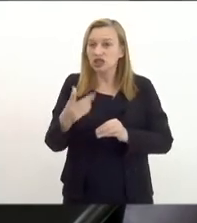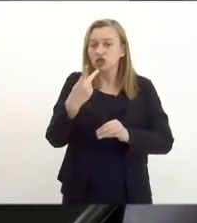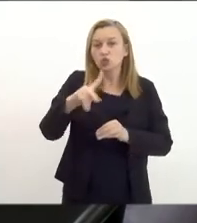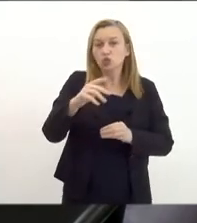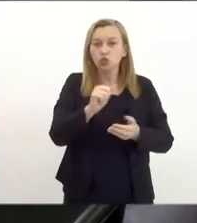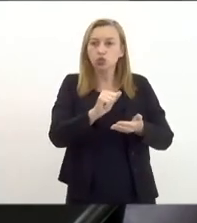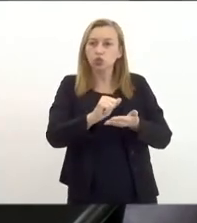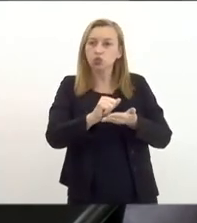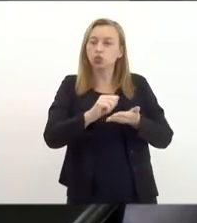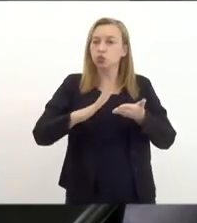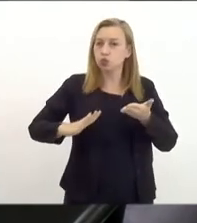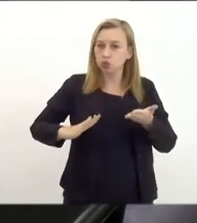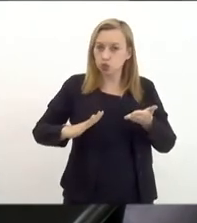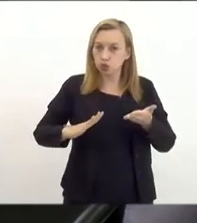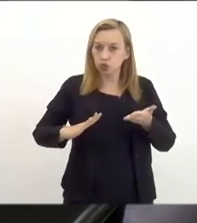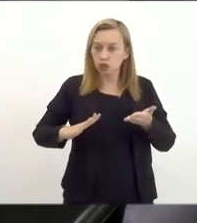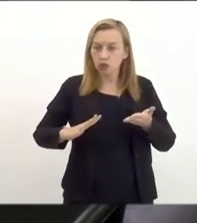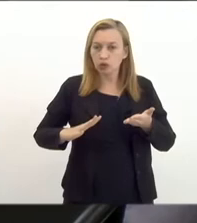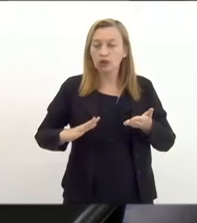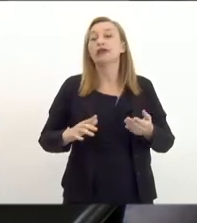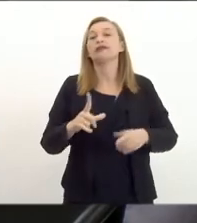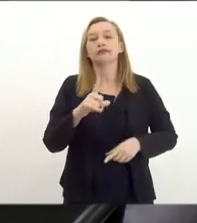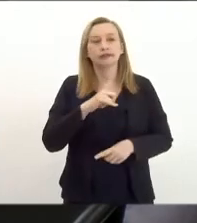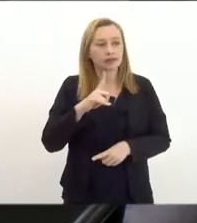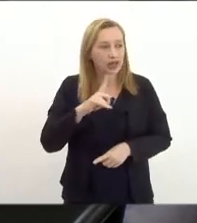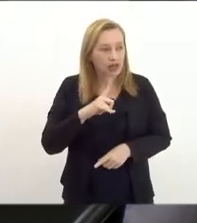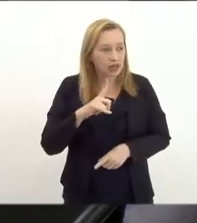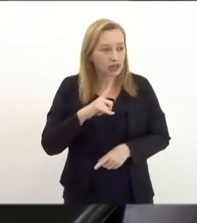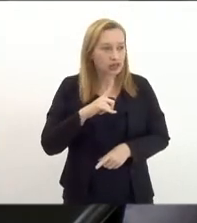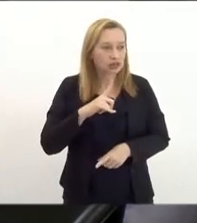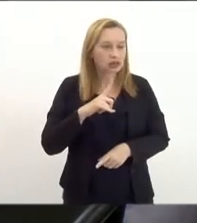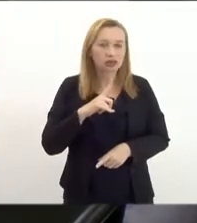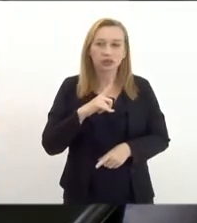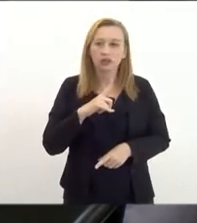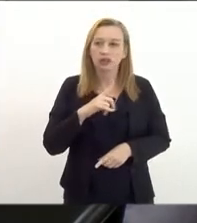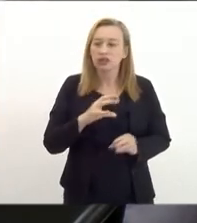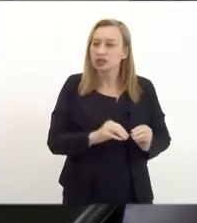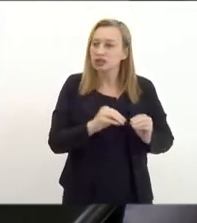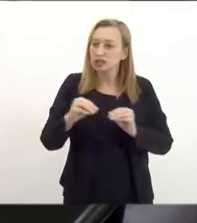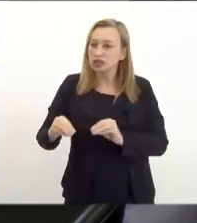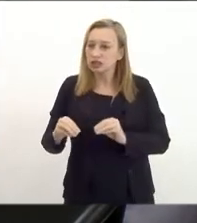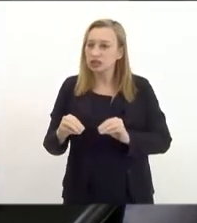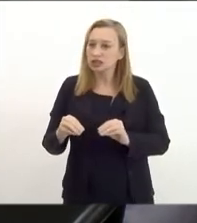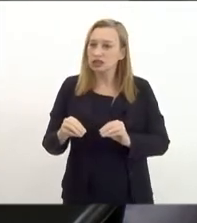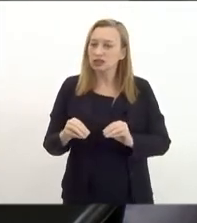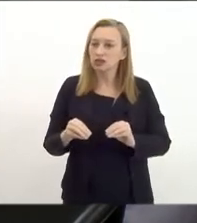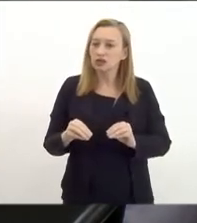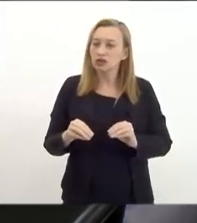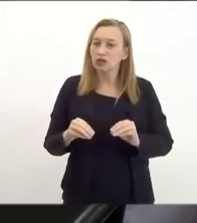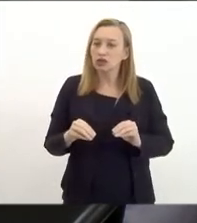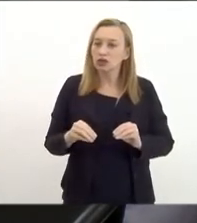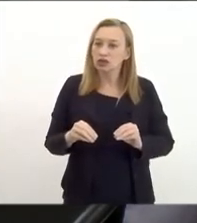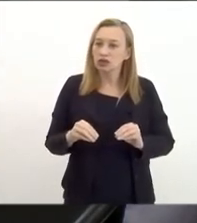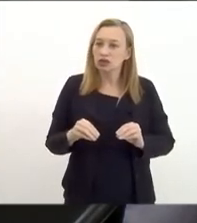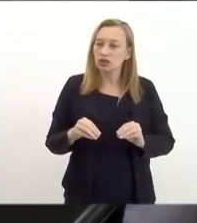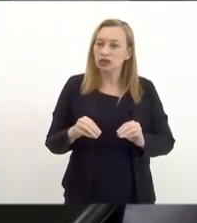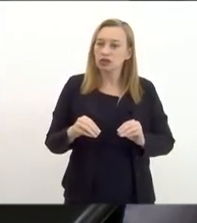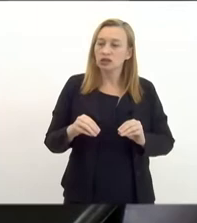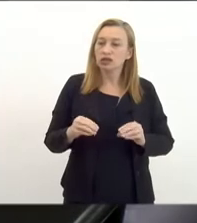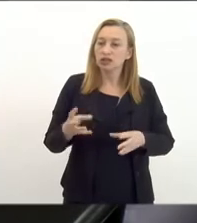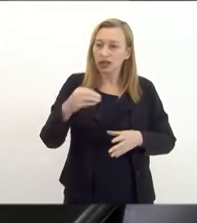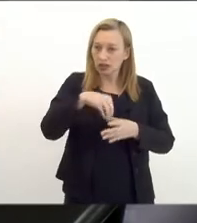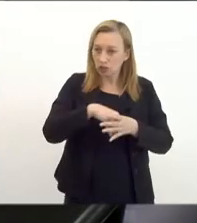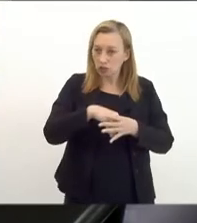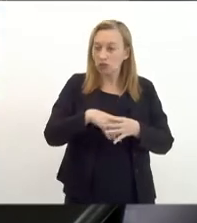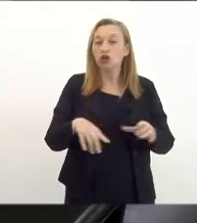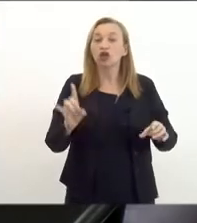suas atividades finalísticas ela tem as a transição das suas atividades de meio e por